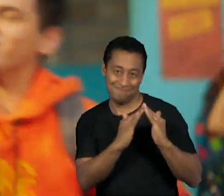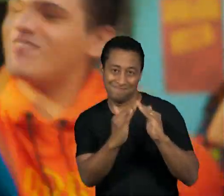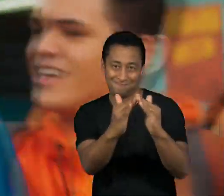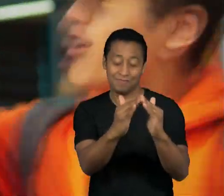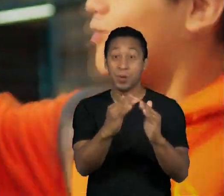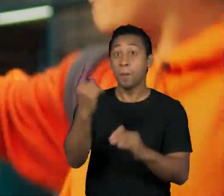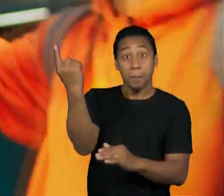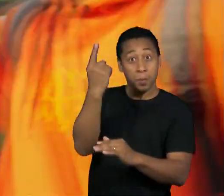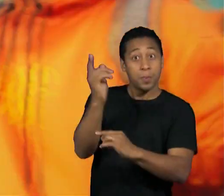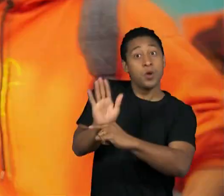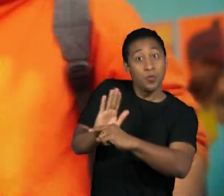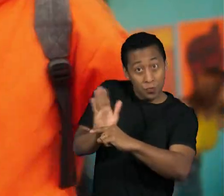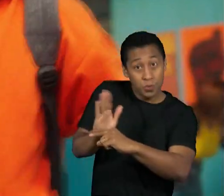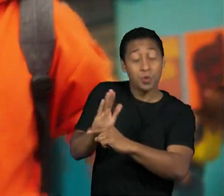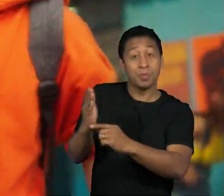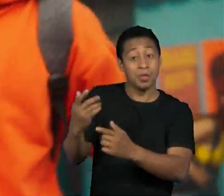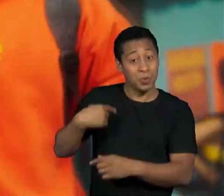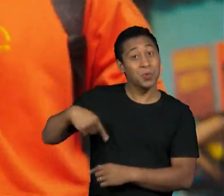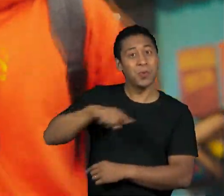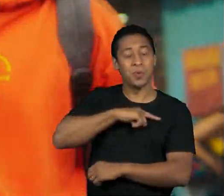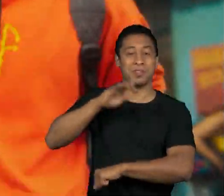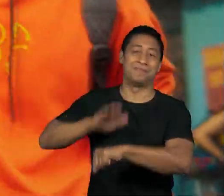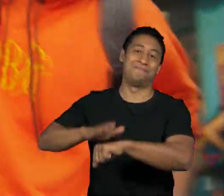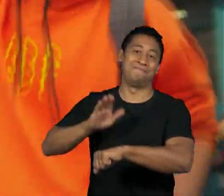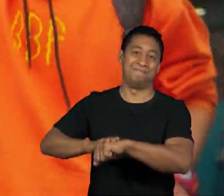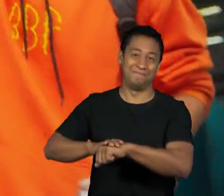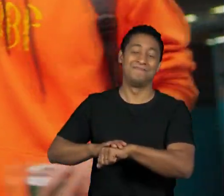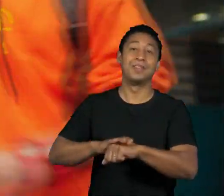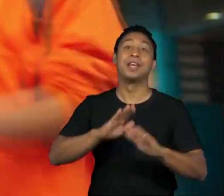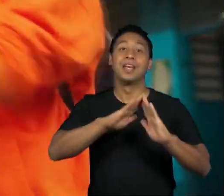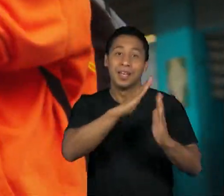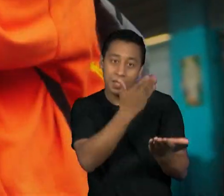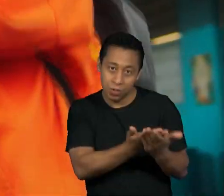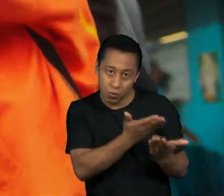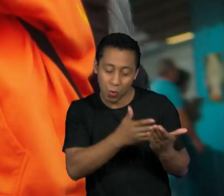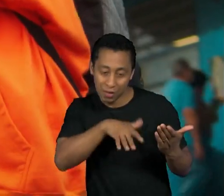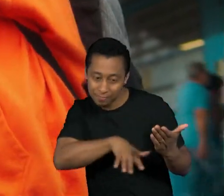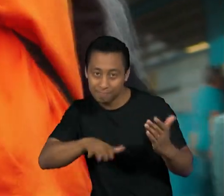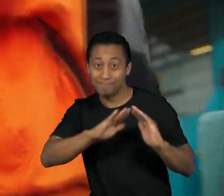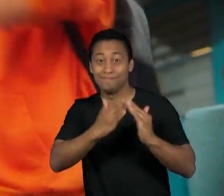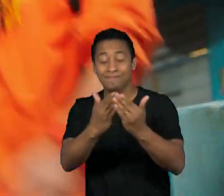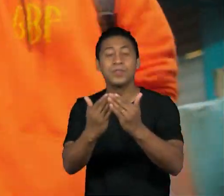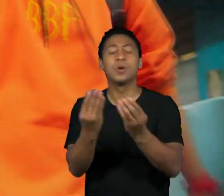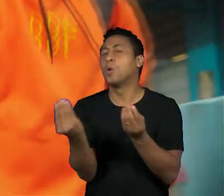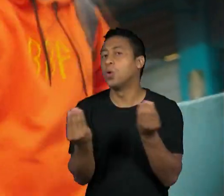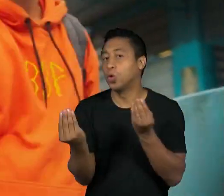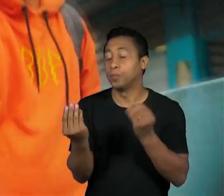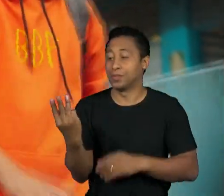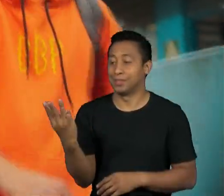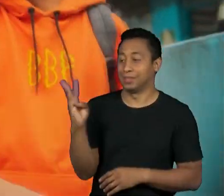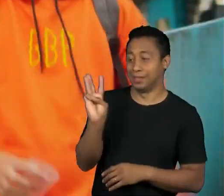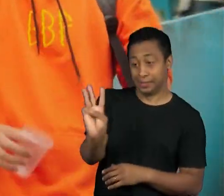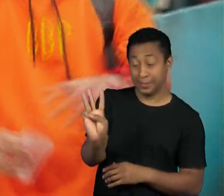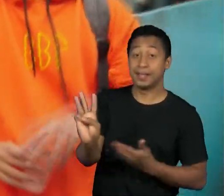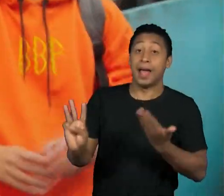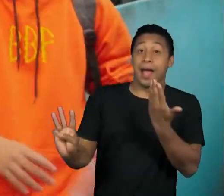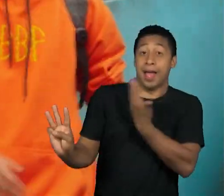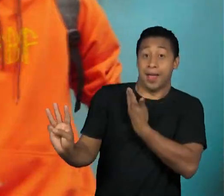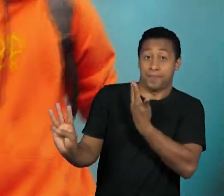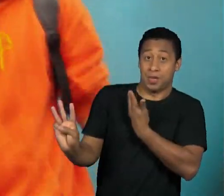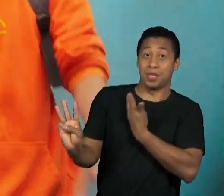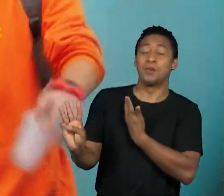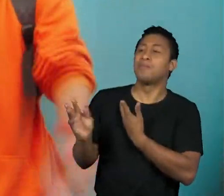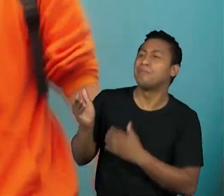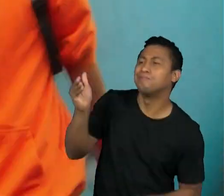longa-metragem produzido pela Condzilla, chamado Escola de Quebrada, que é a história de 3 amigos que vão para caminhos aí